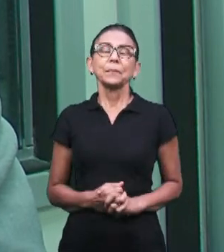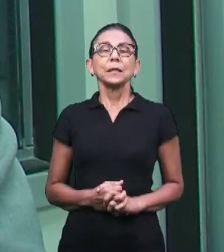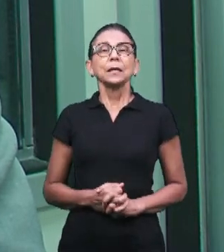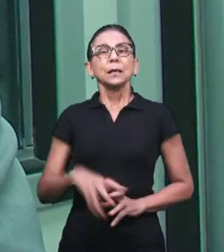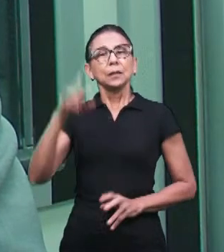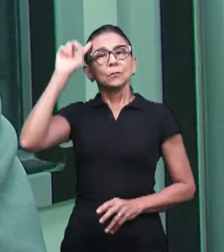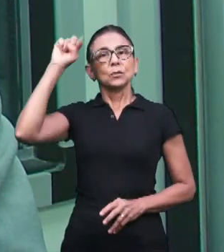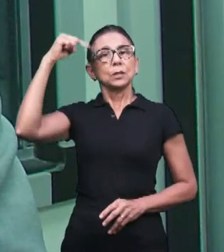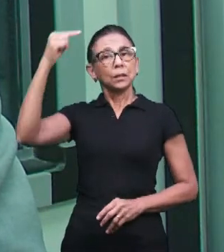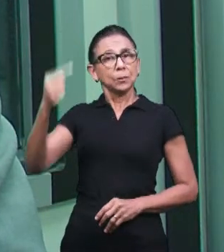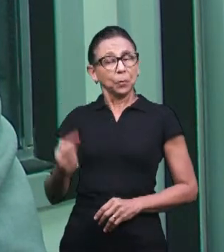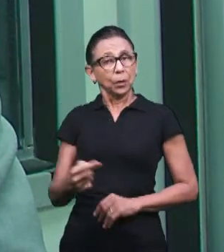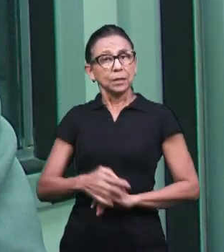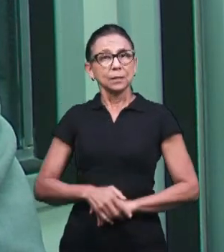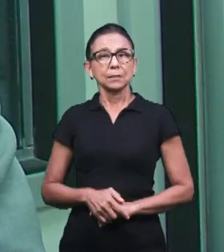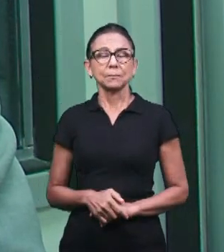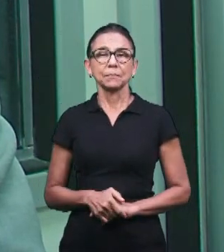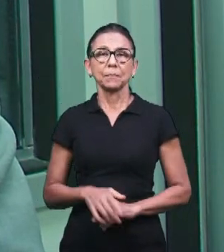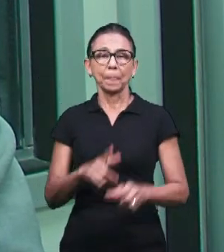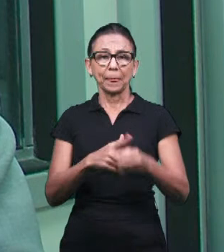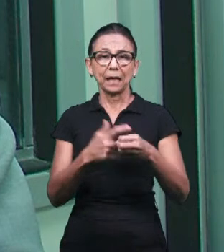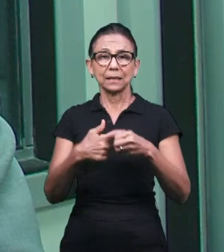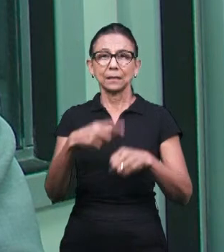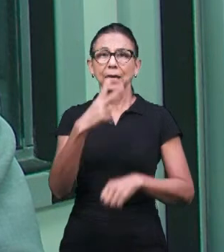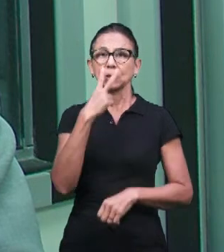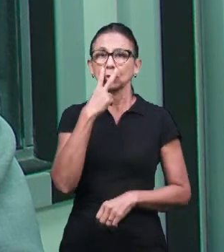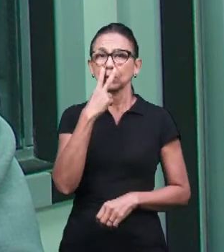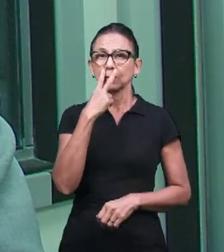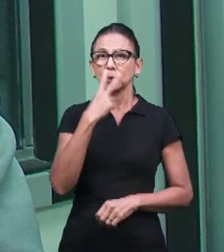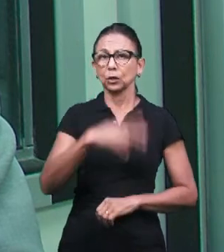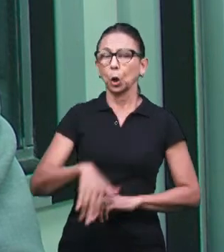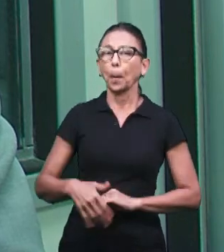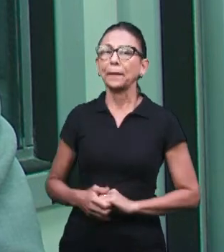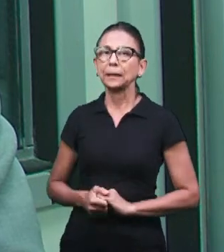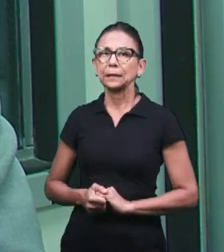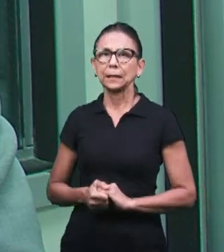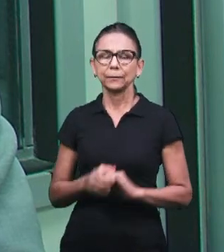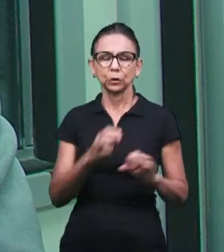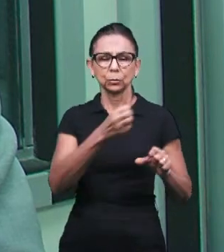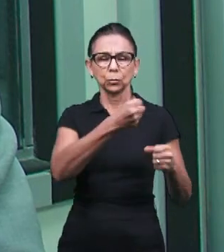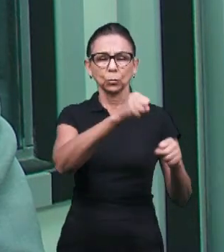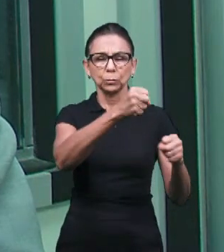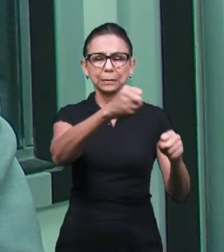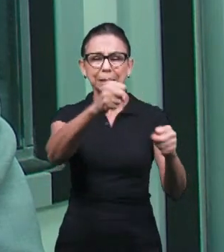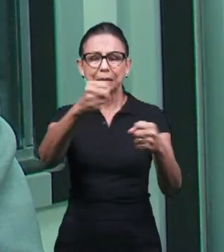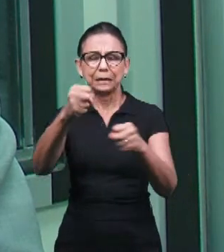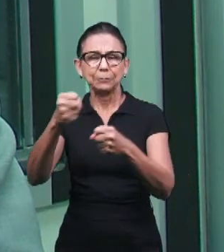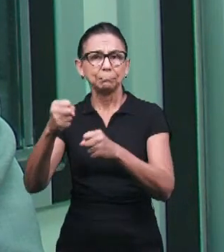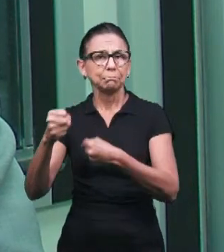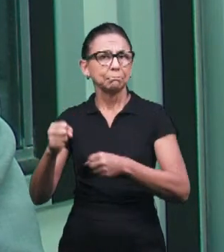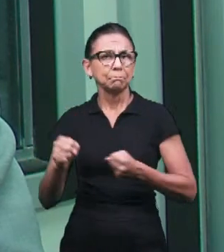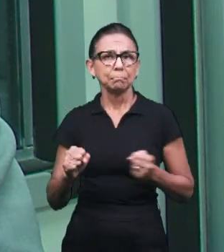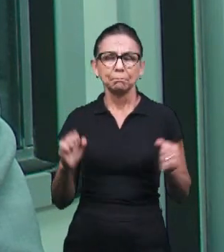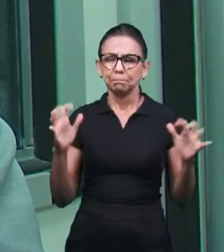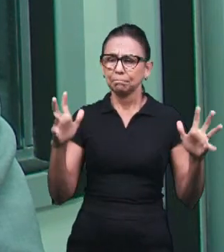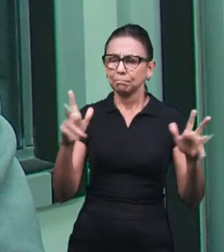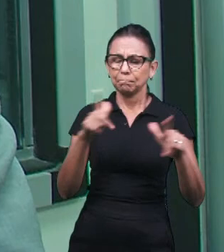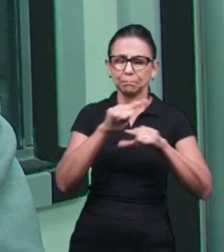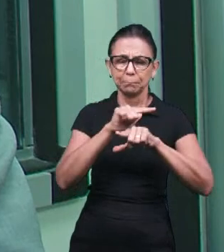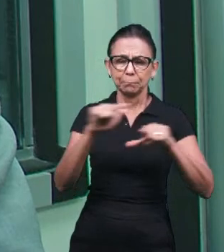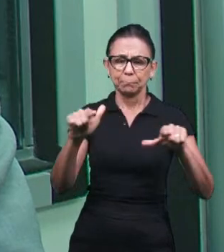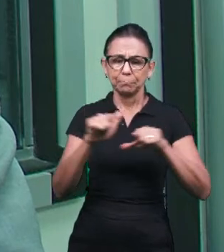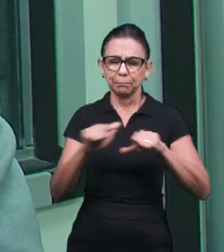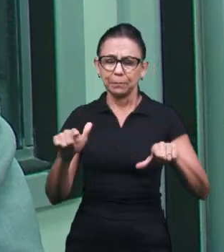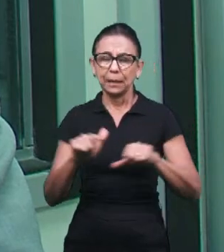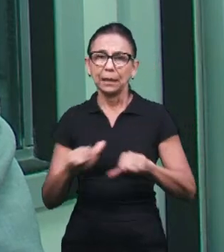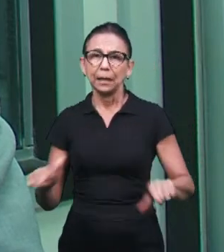continua sendo. Mas a limpeza não foi feita pela turma da equipe de limpeza urbana. foi feita